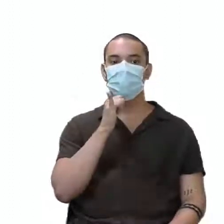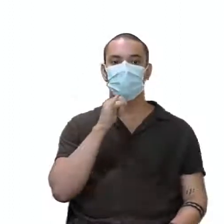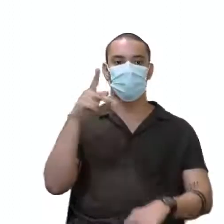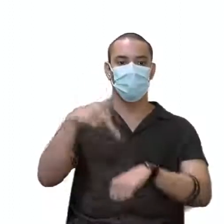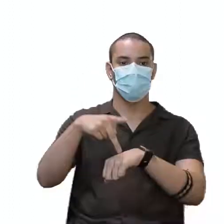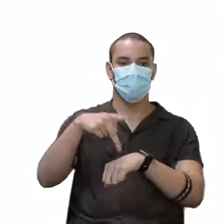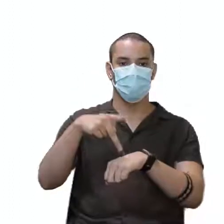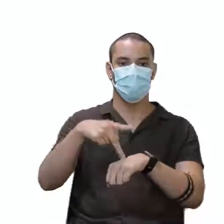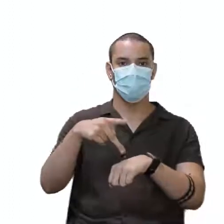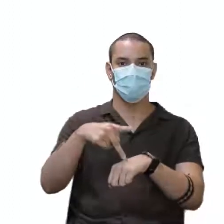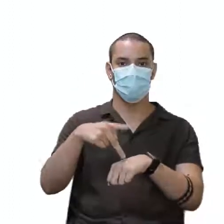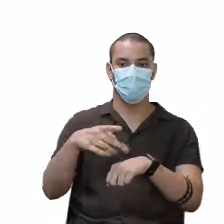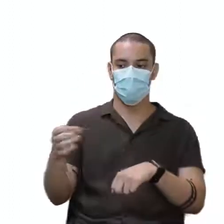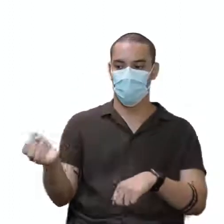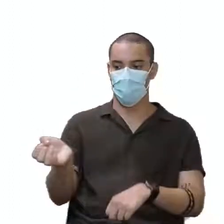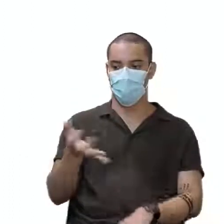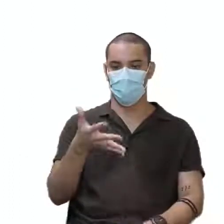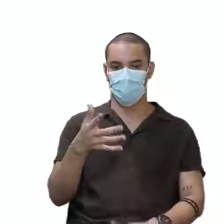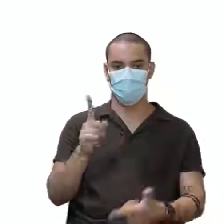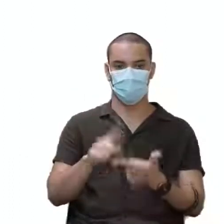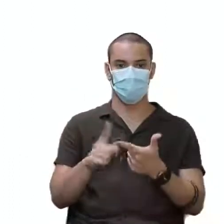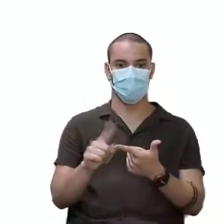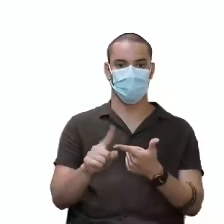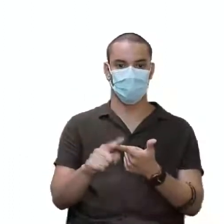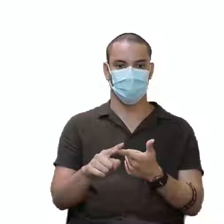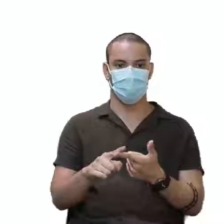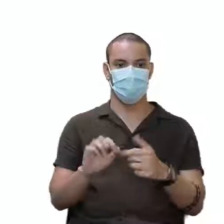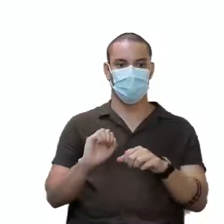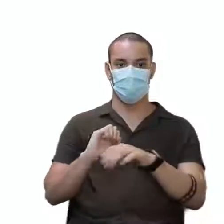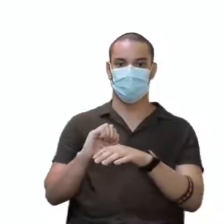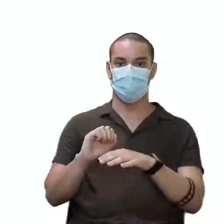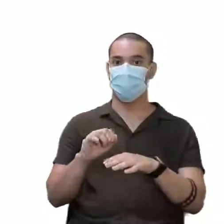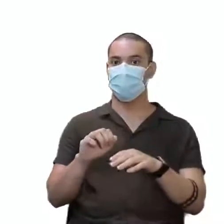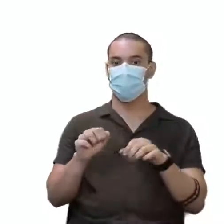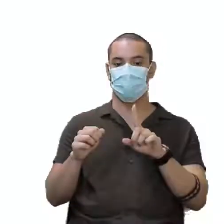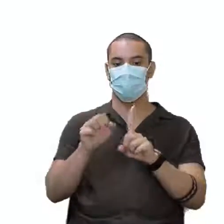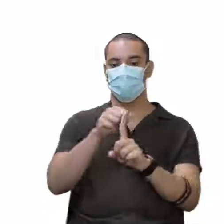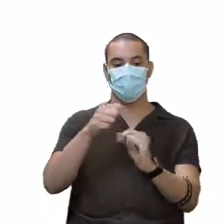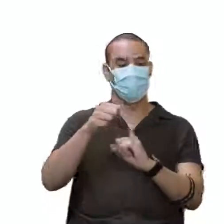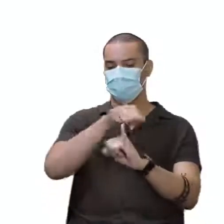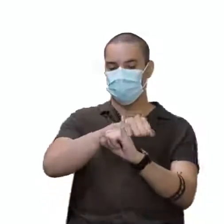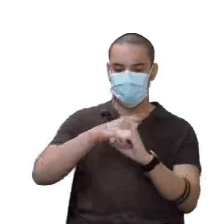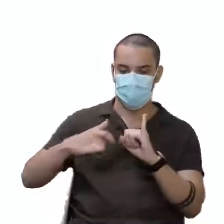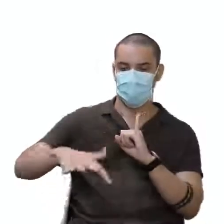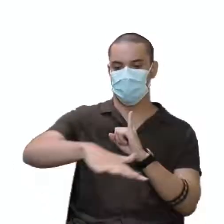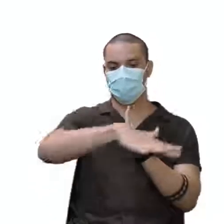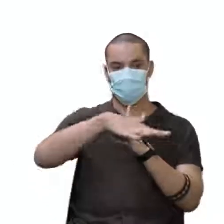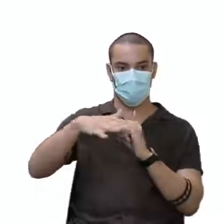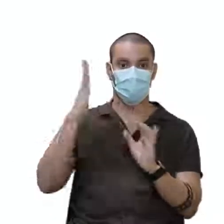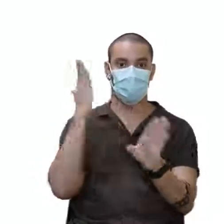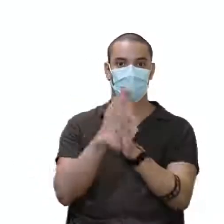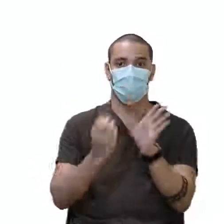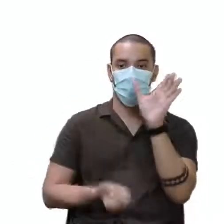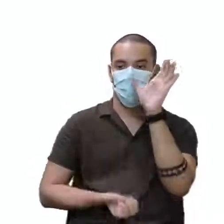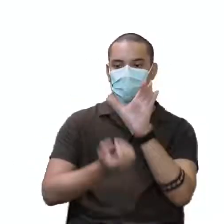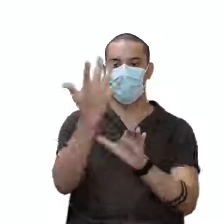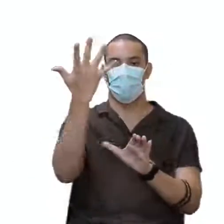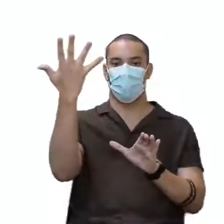Rochas nuas, formação de ilhas por erupção vulcânicas ou